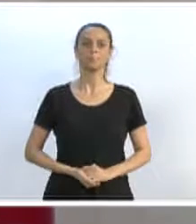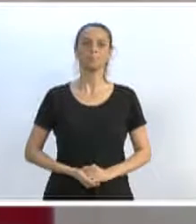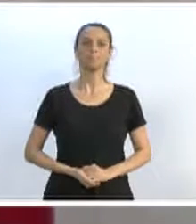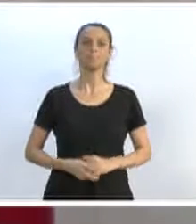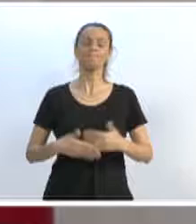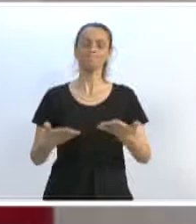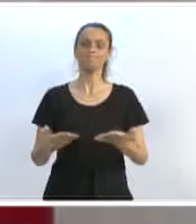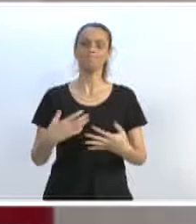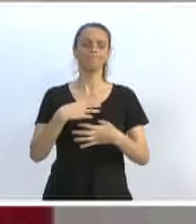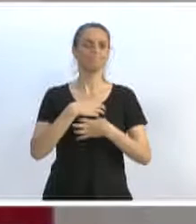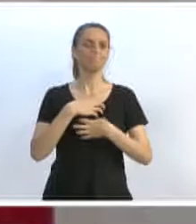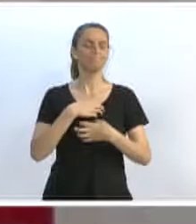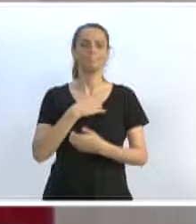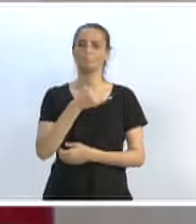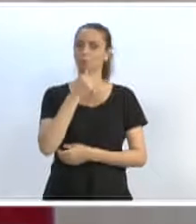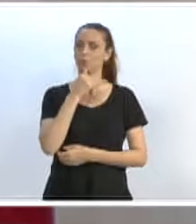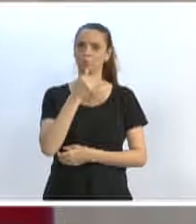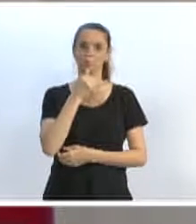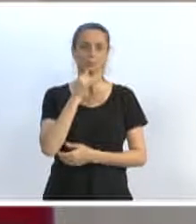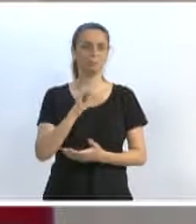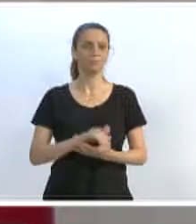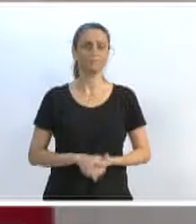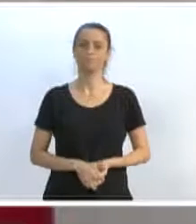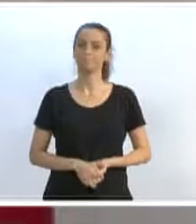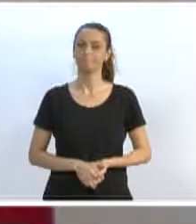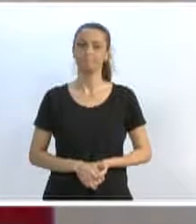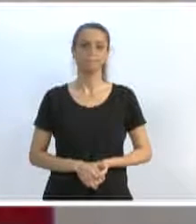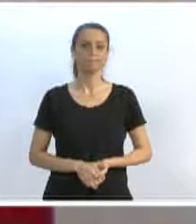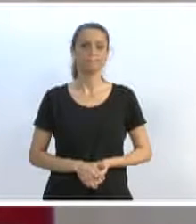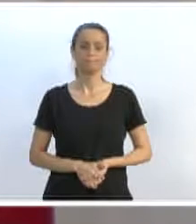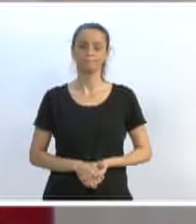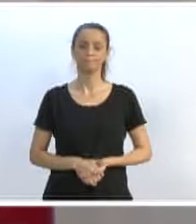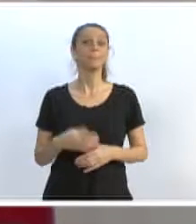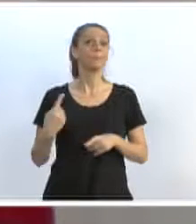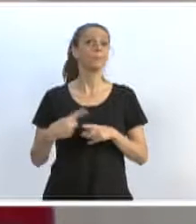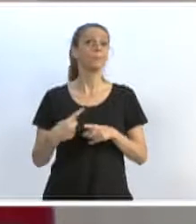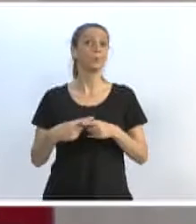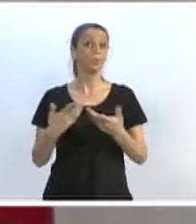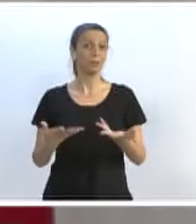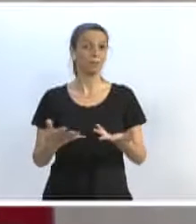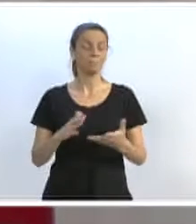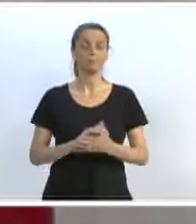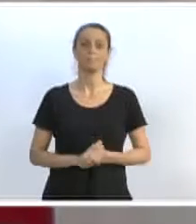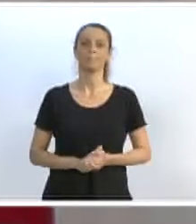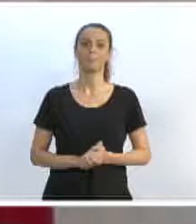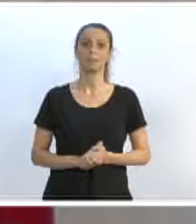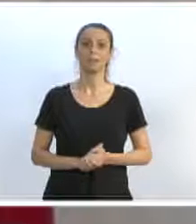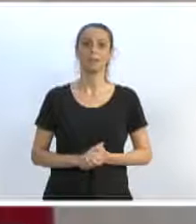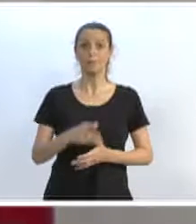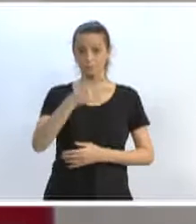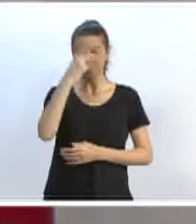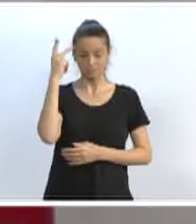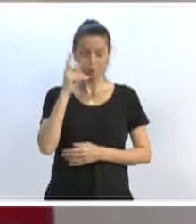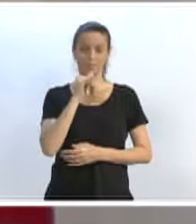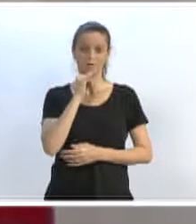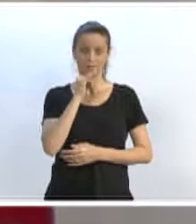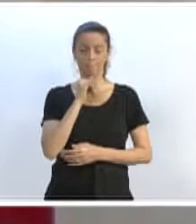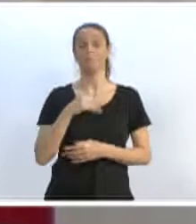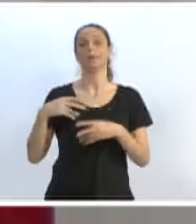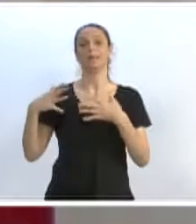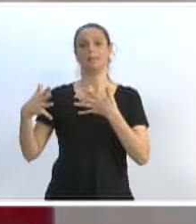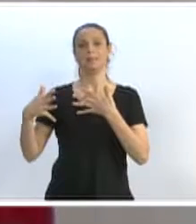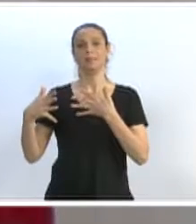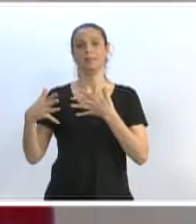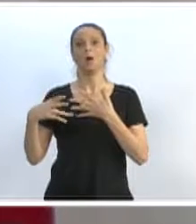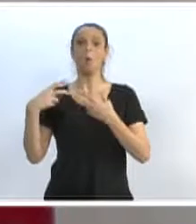E lamento essa situação, porque isso atinge os que usam o terminal Fortaleza, os que